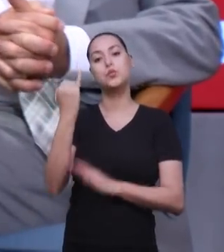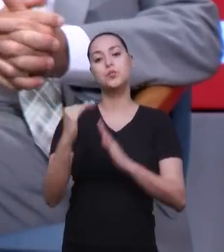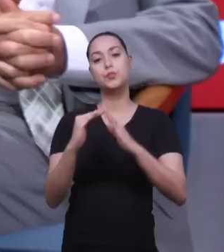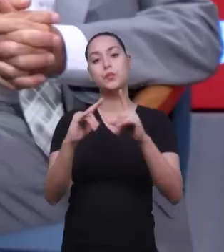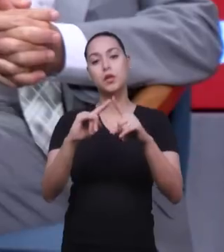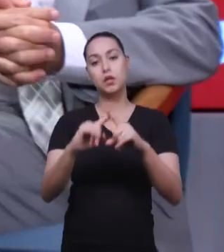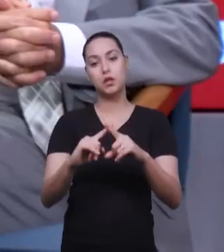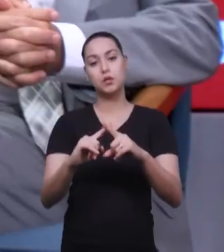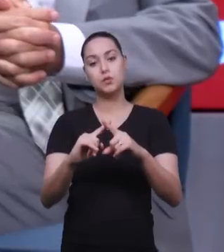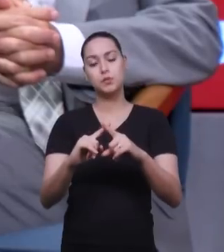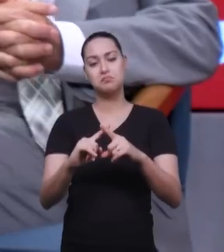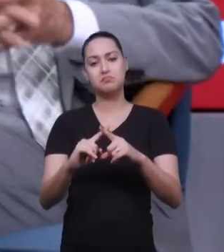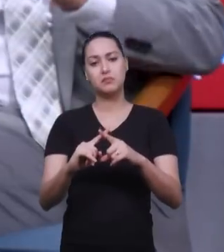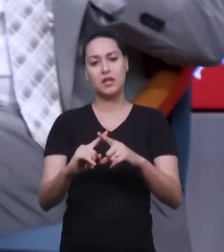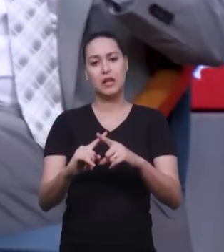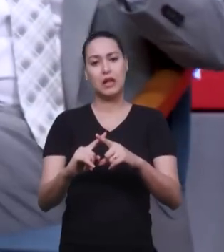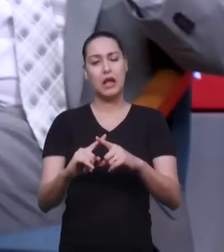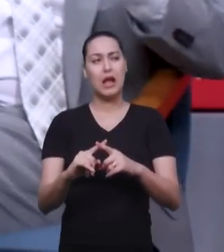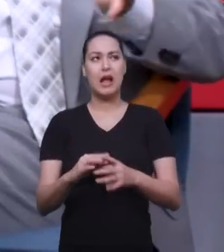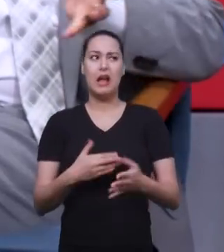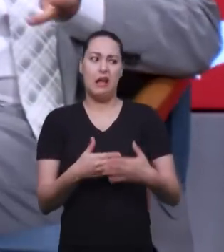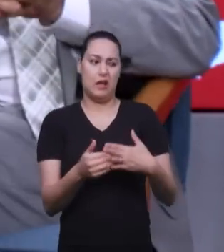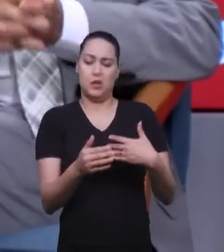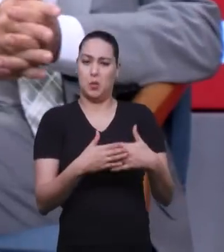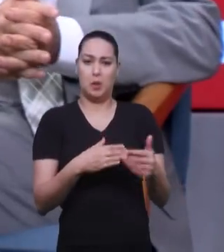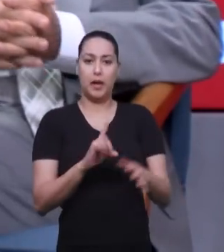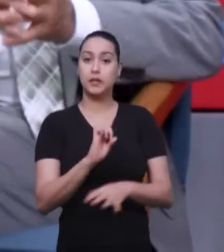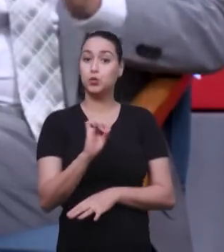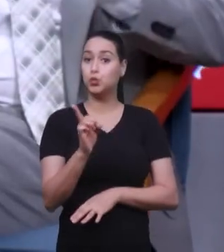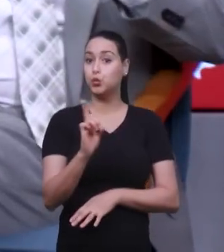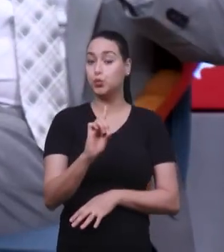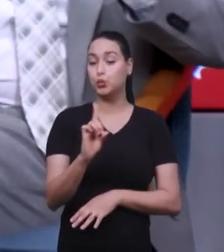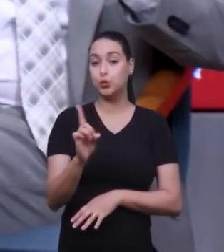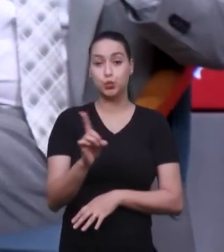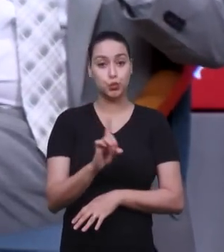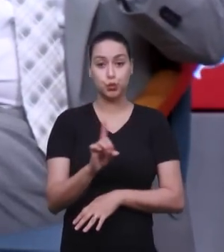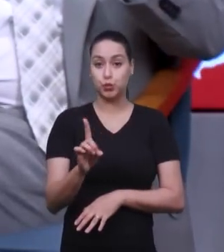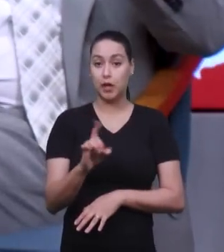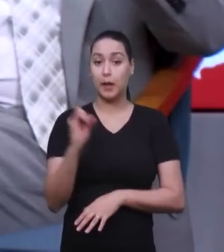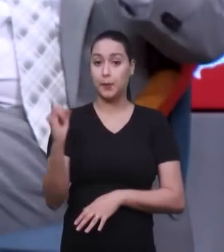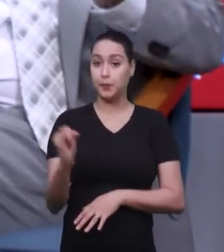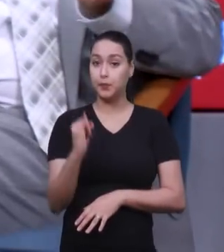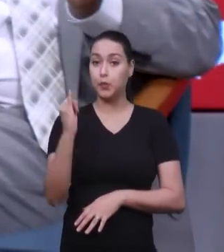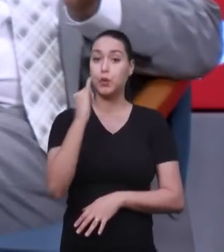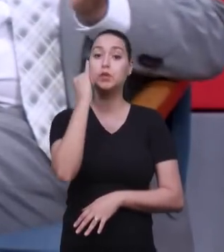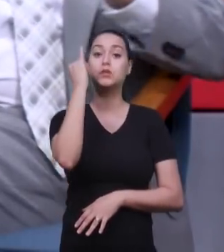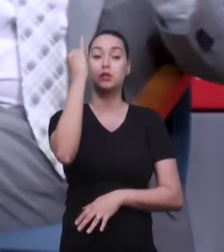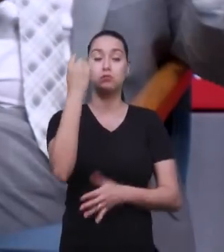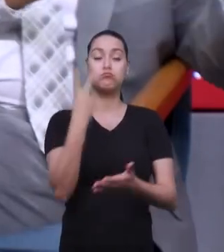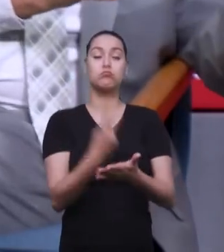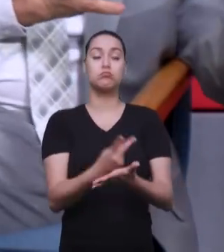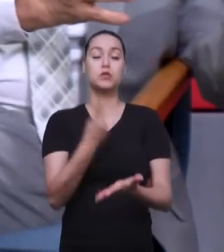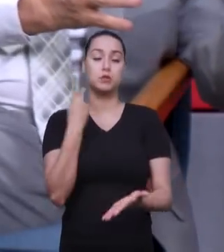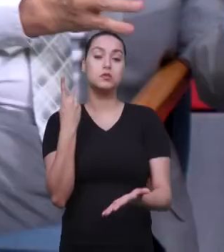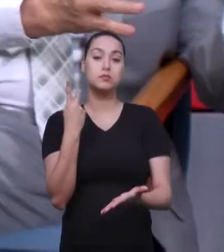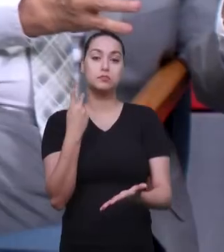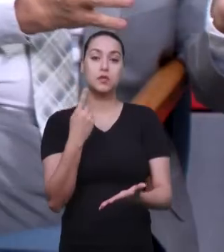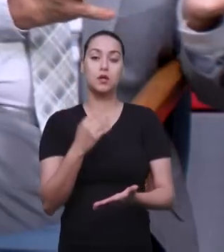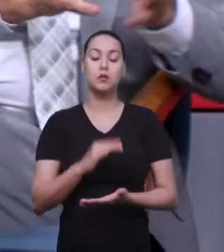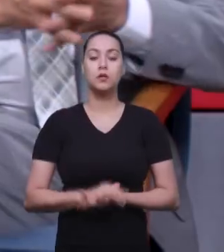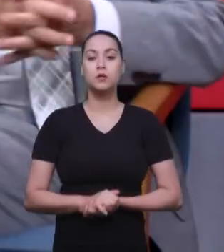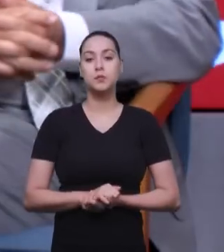a vida da igreja. Não está por acaso, aquele fato não ocorre por acaso. Nós já